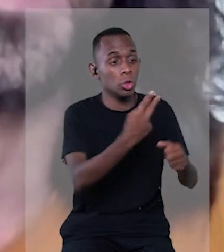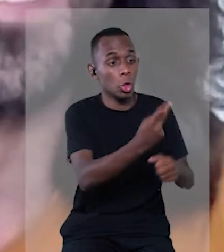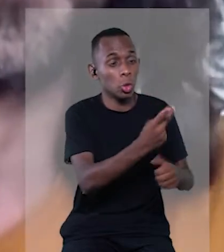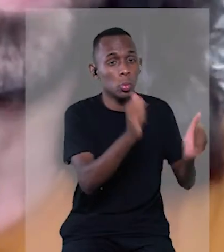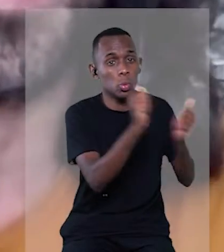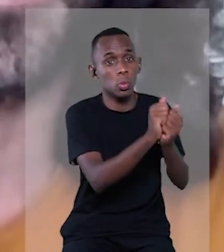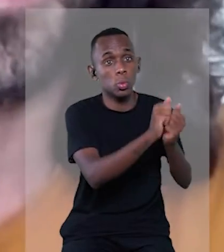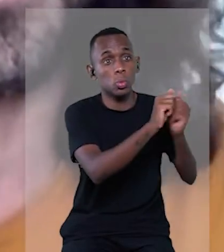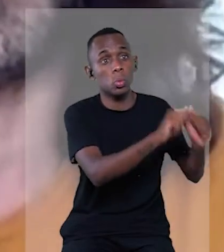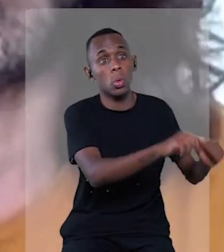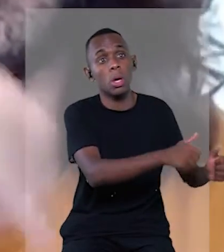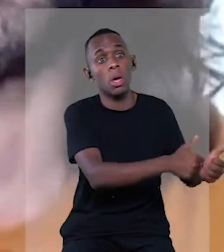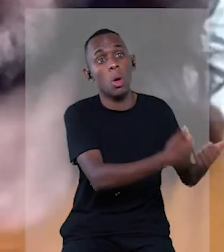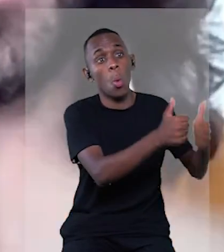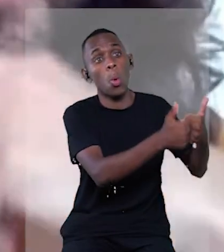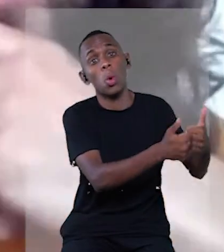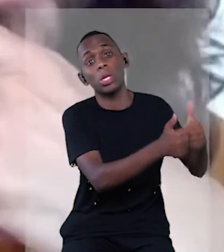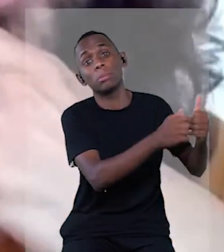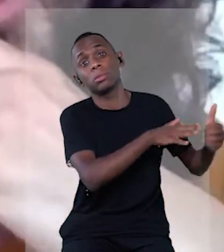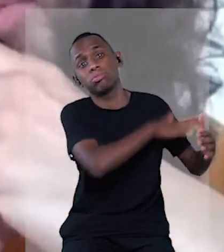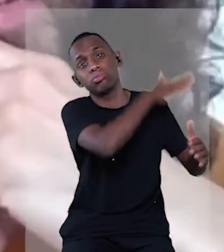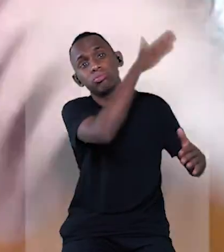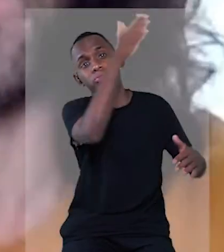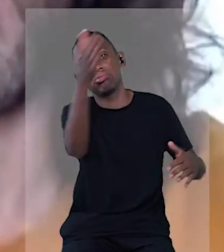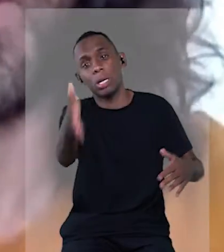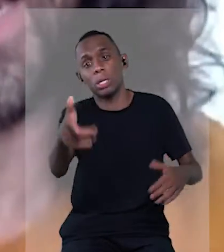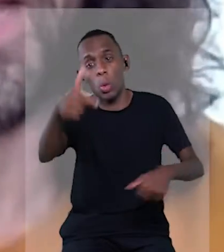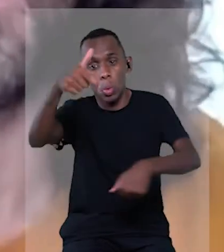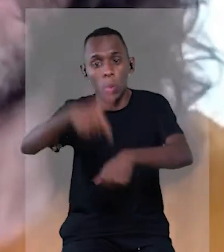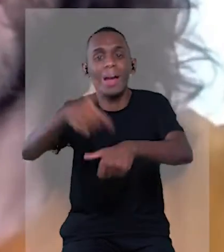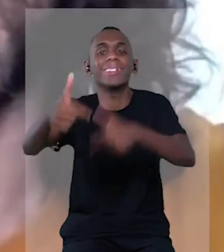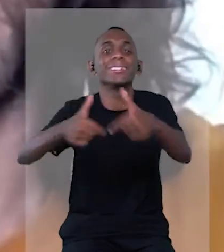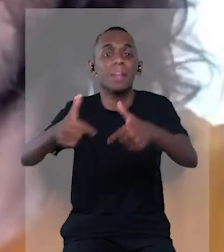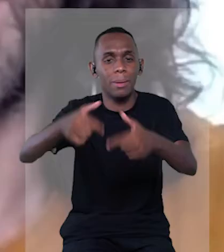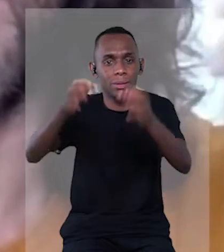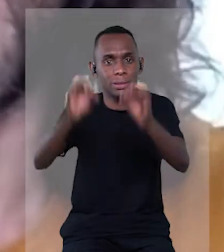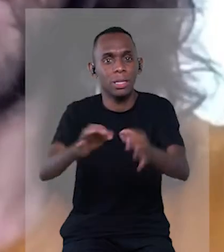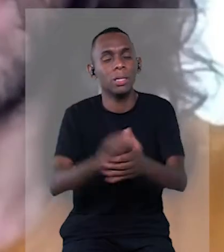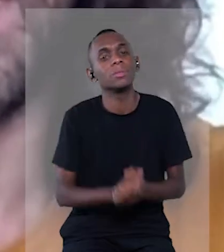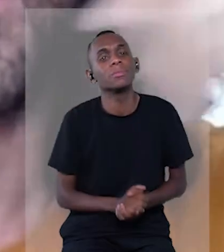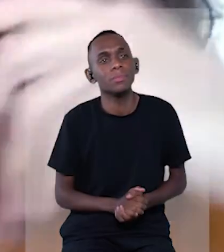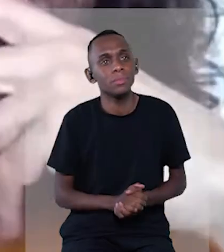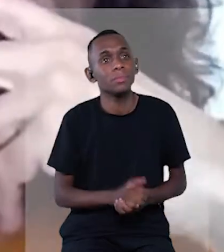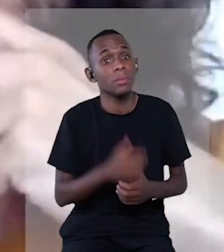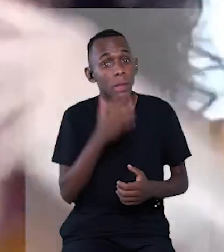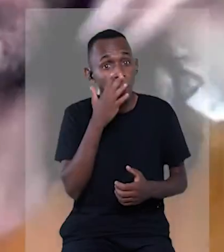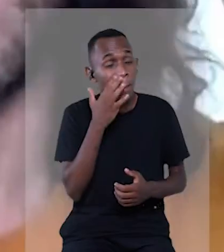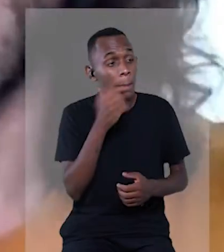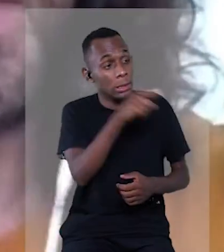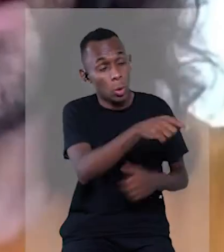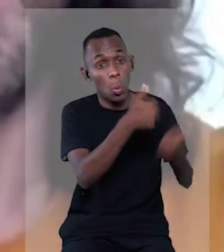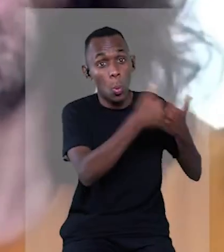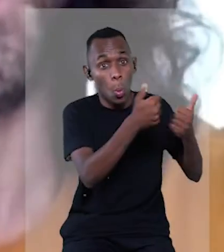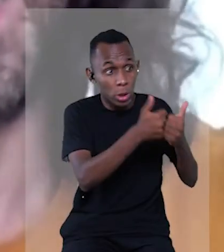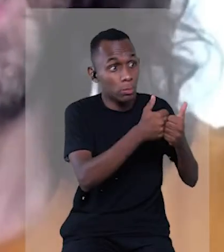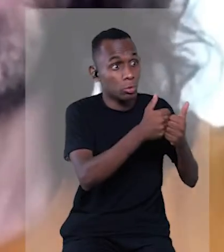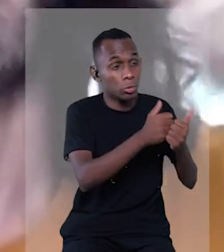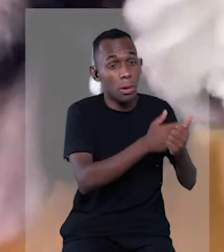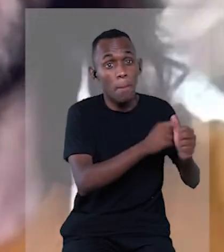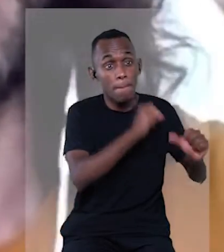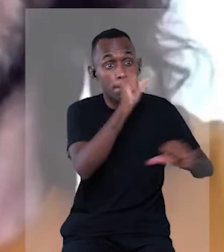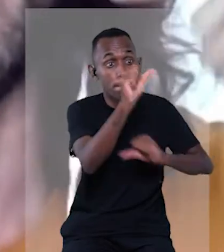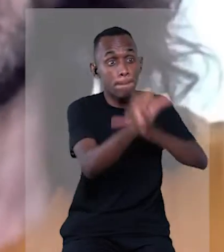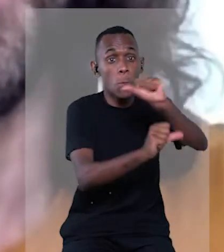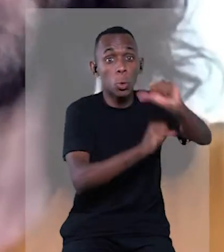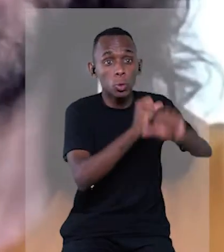vai te levar direto lá. E eu Olha. esperei 1 minuto, ele ficou parado, né? Chegou no ponto final, ficou parado, e ele saiu da rota dele,